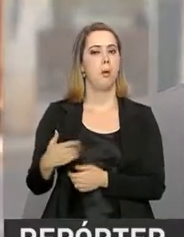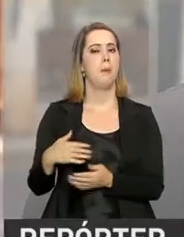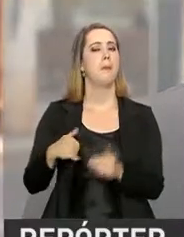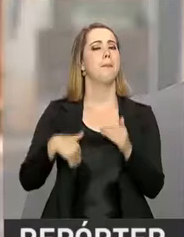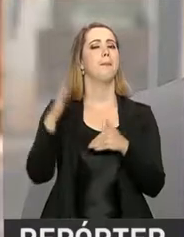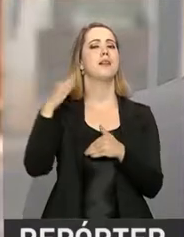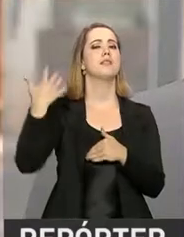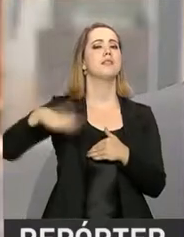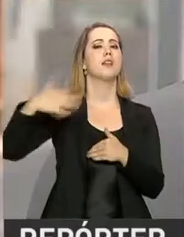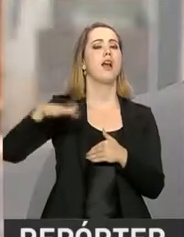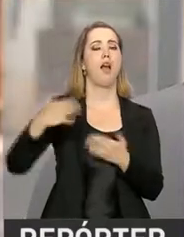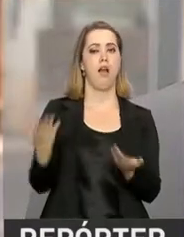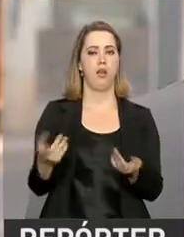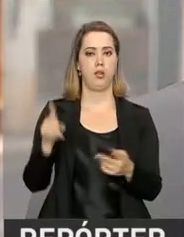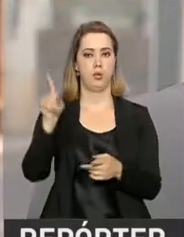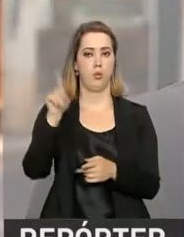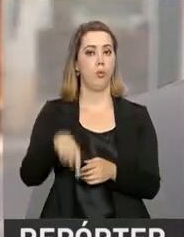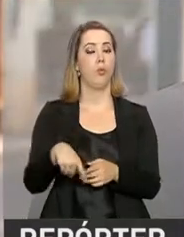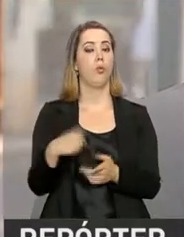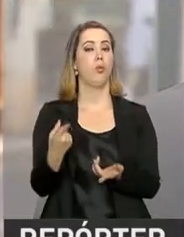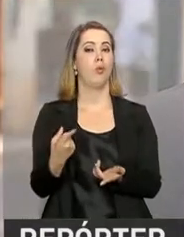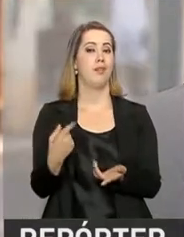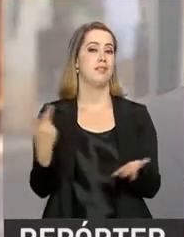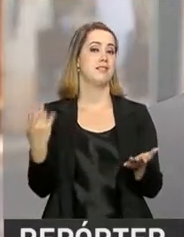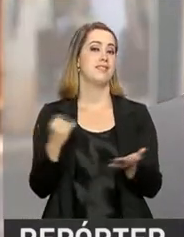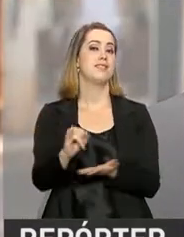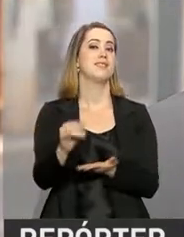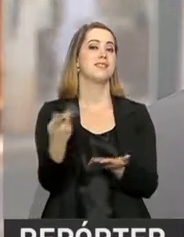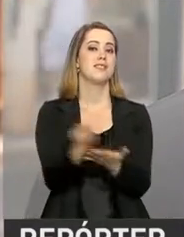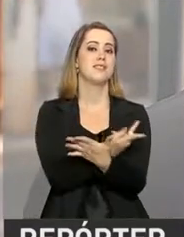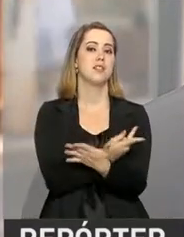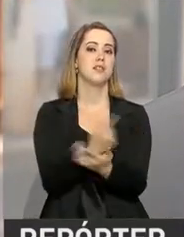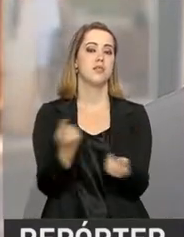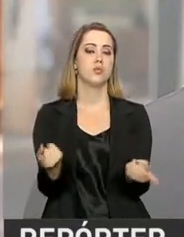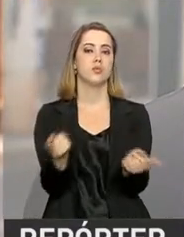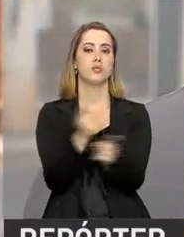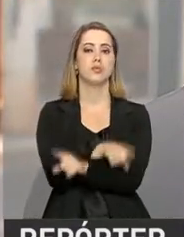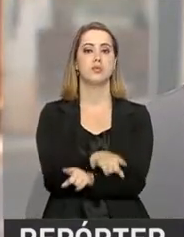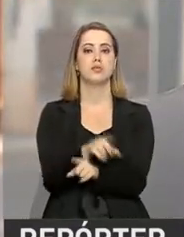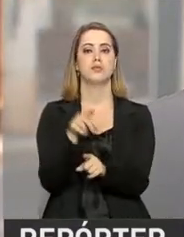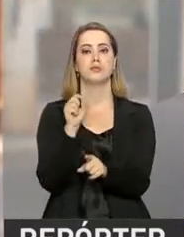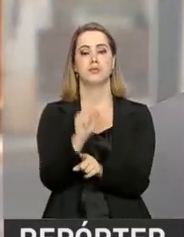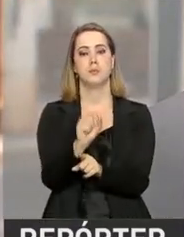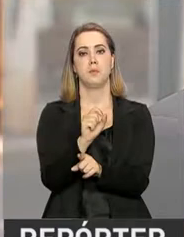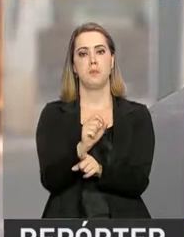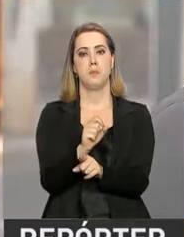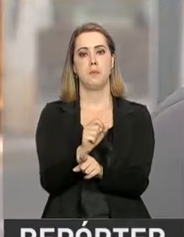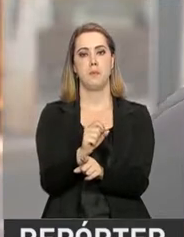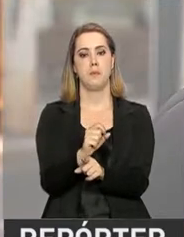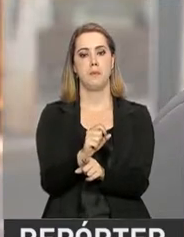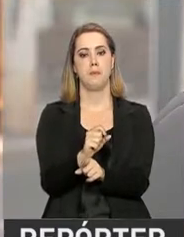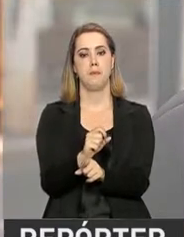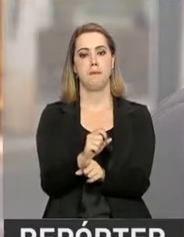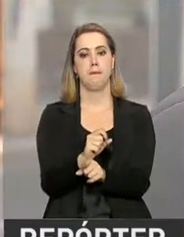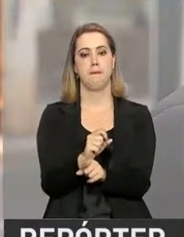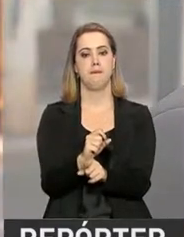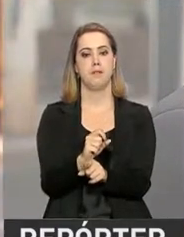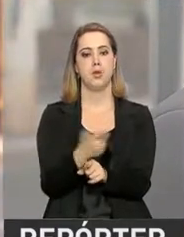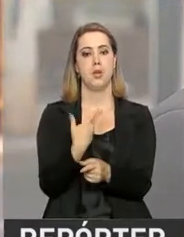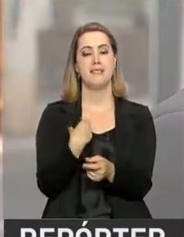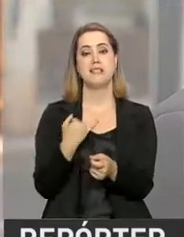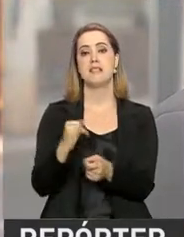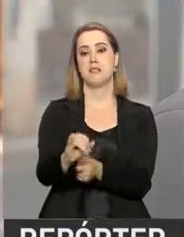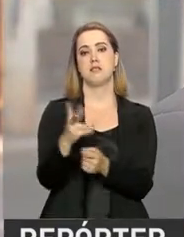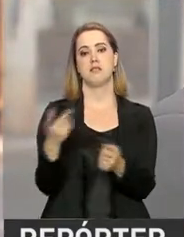que irá pagar seria o fato dele inverter essa multa na uma promoção de um